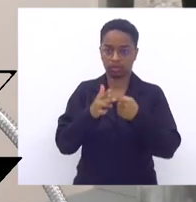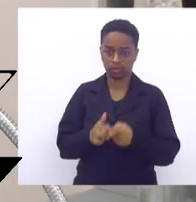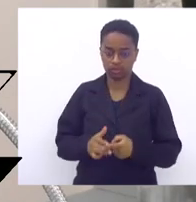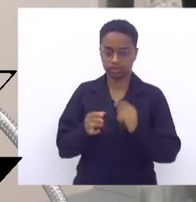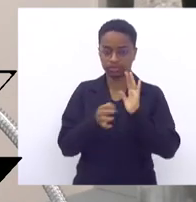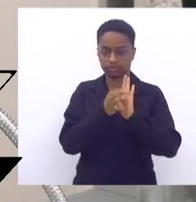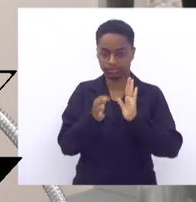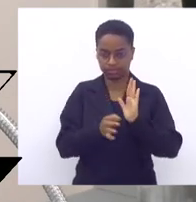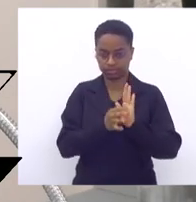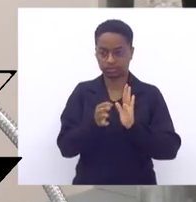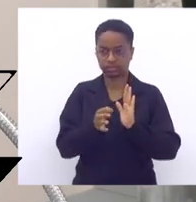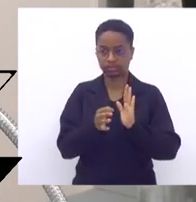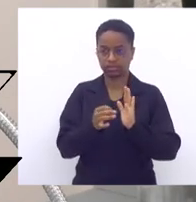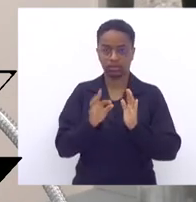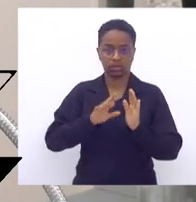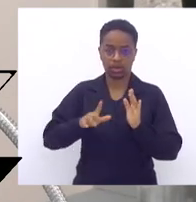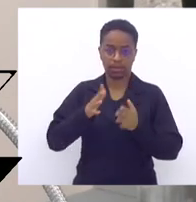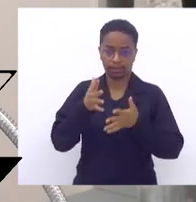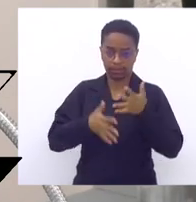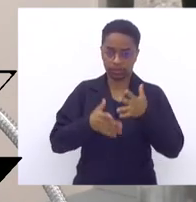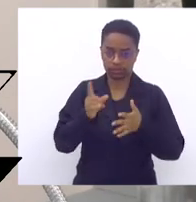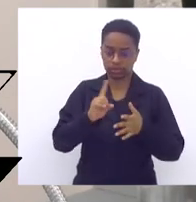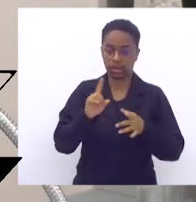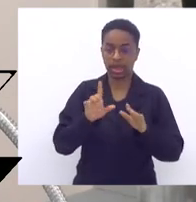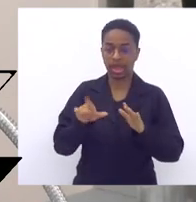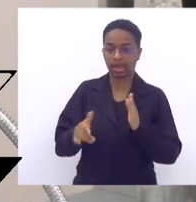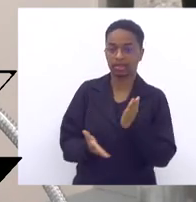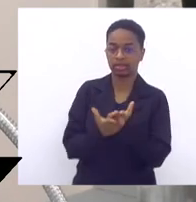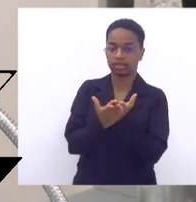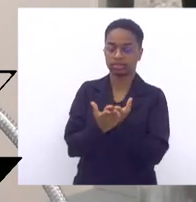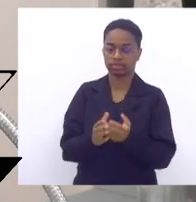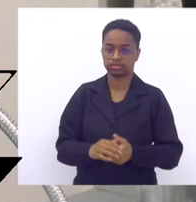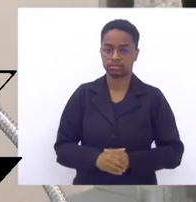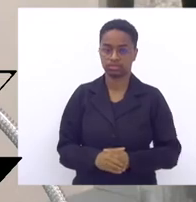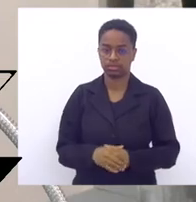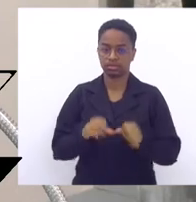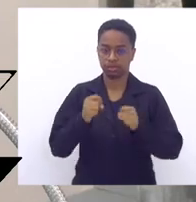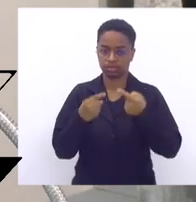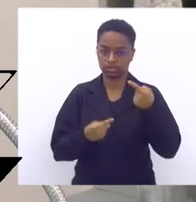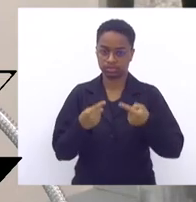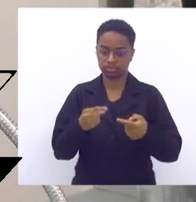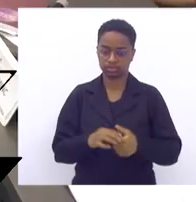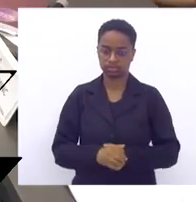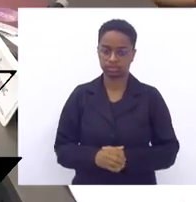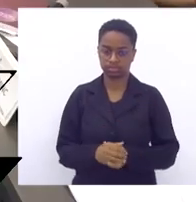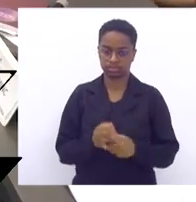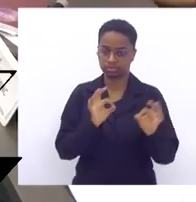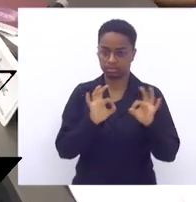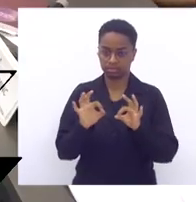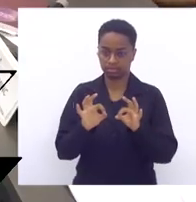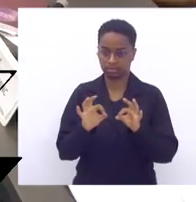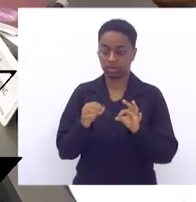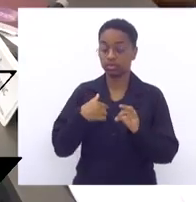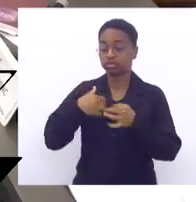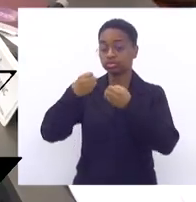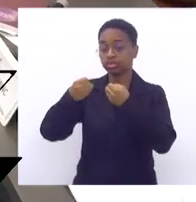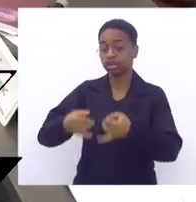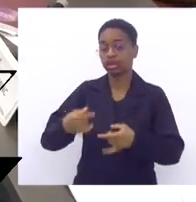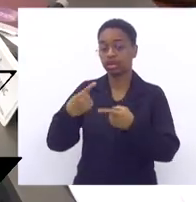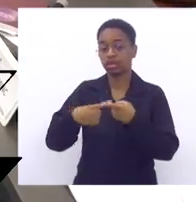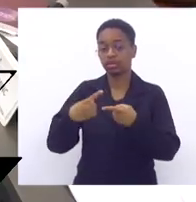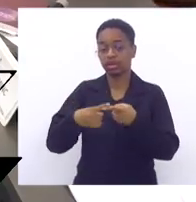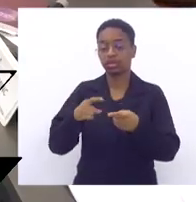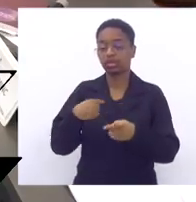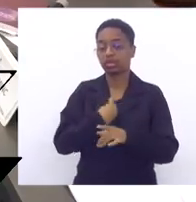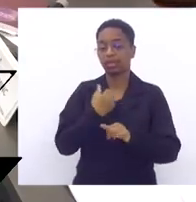parecer, não mais pela prejudicabilidade, mas pela anexação. Em discussão. Não há... Só para explicar, porque a gente faz